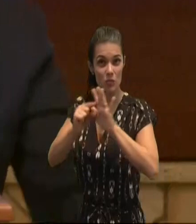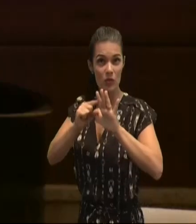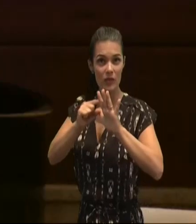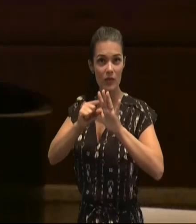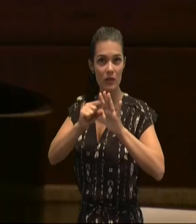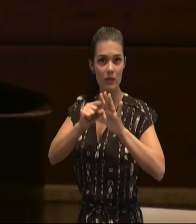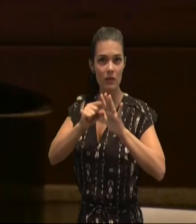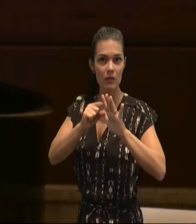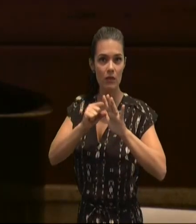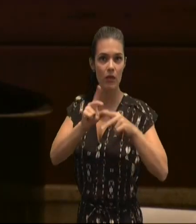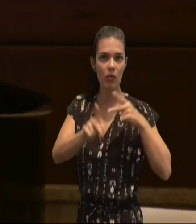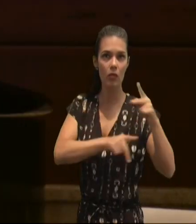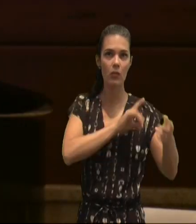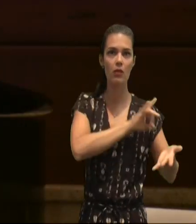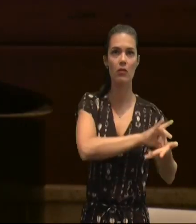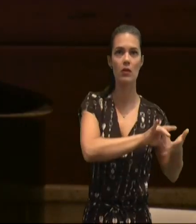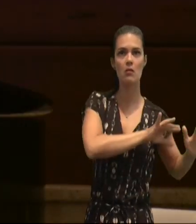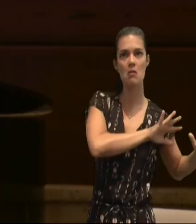para guerrear.